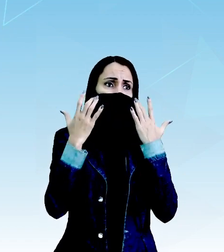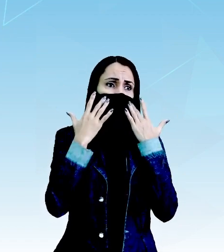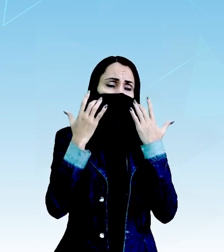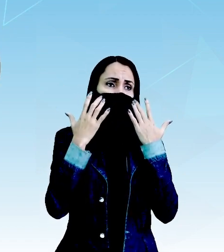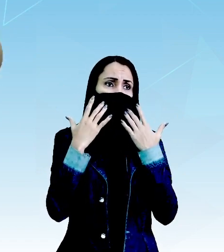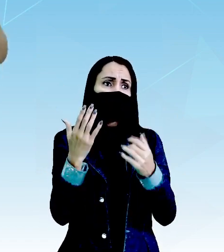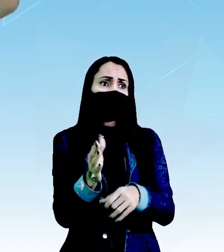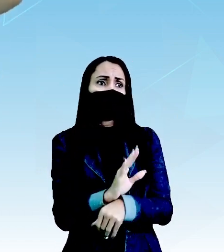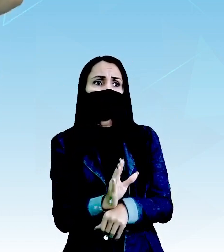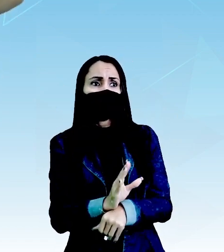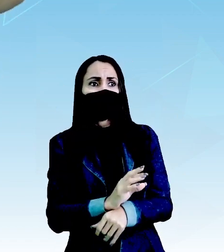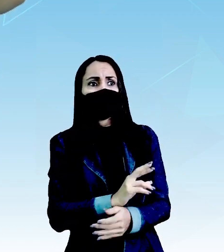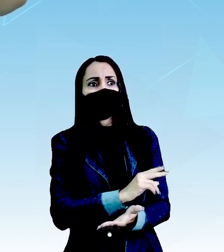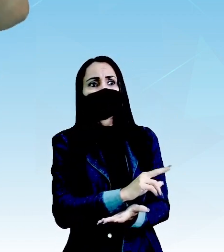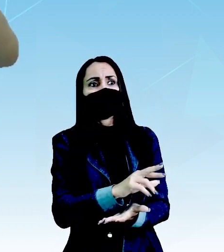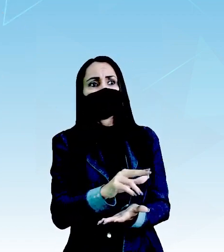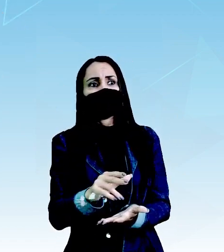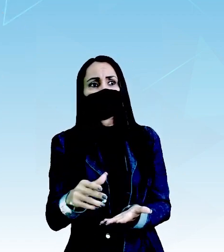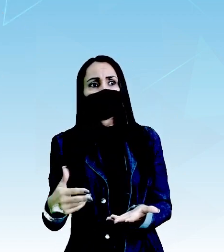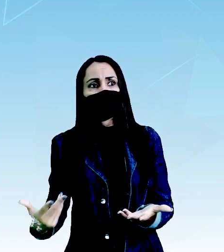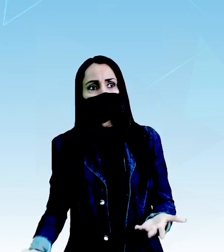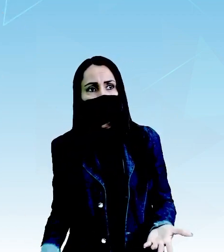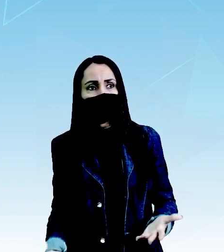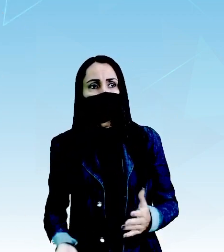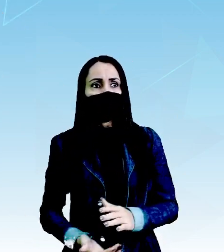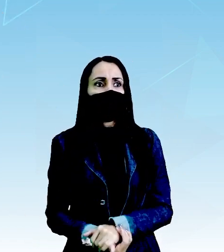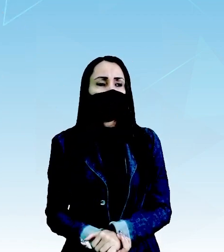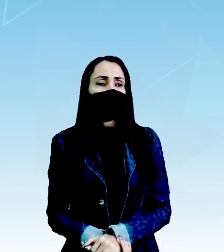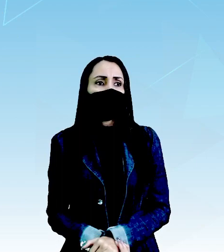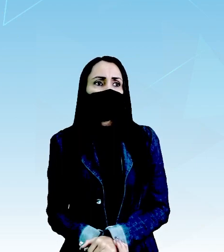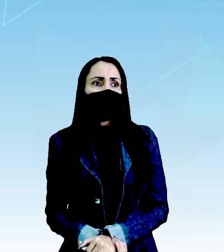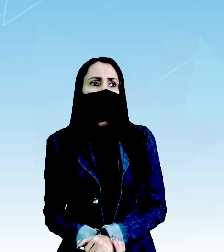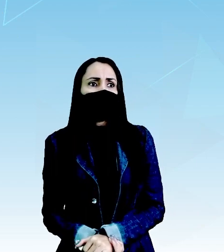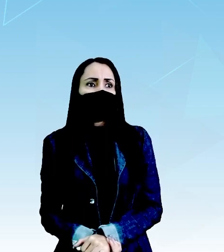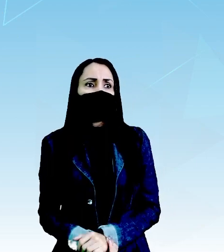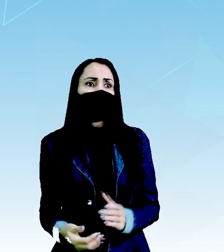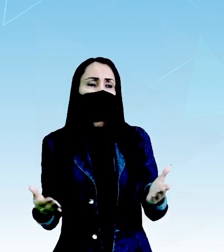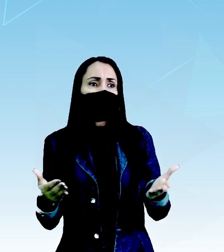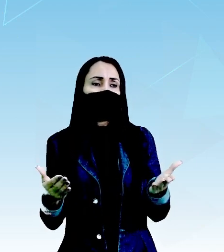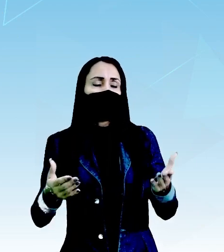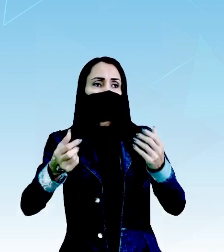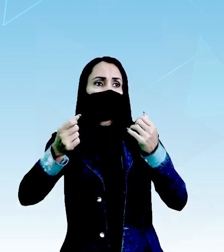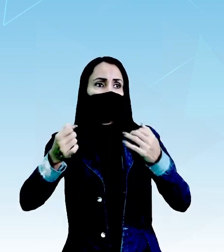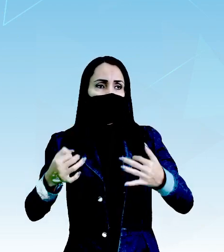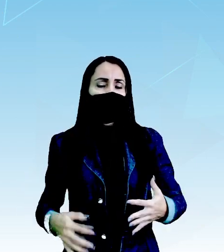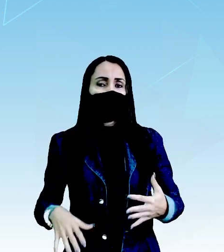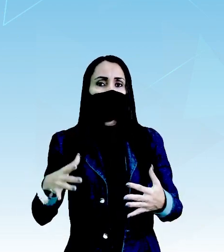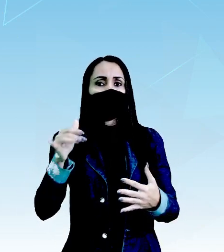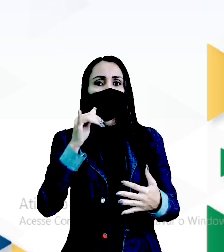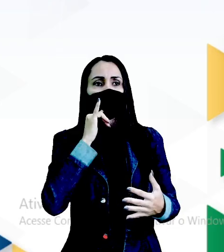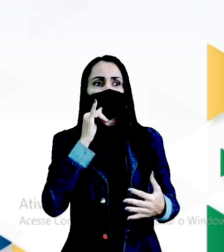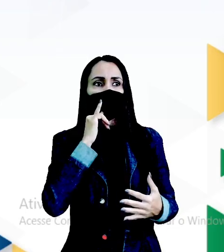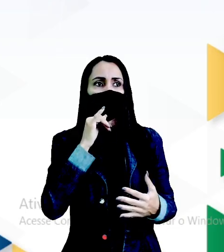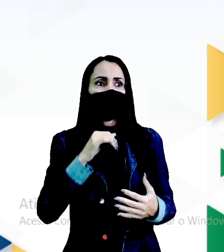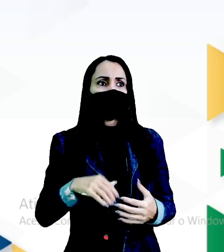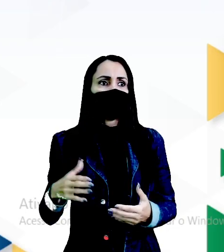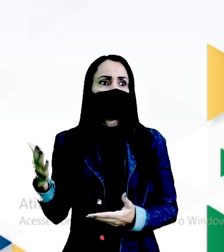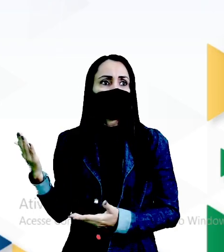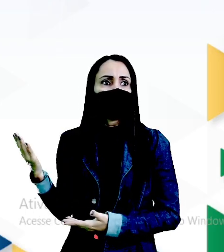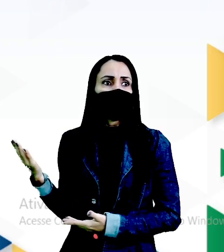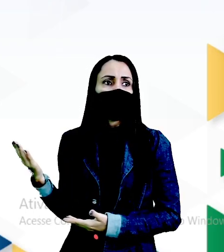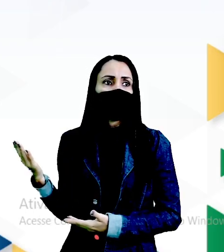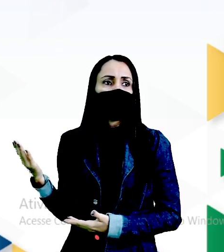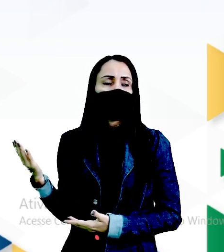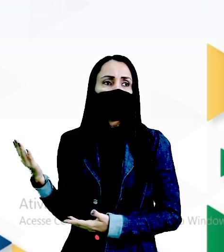filme, etc, etc, certo? E aqui eu trago outro exemplo de humor. Acompanhe.